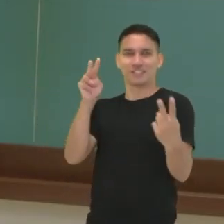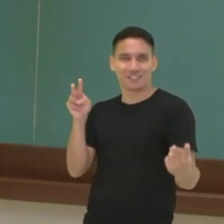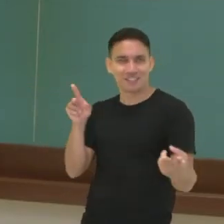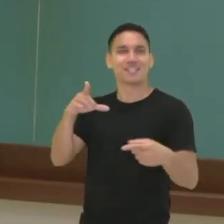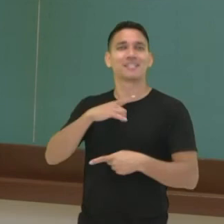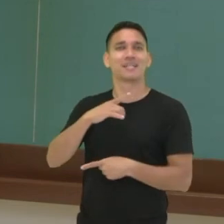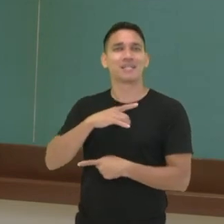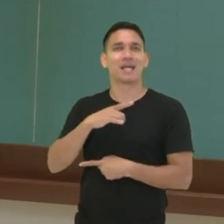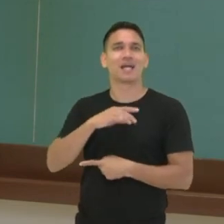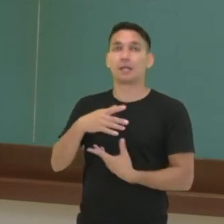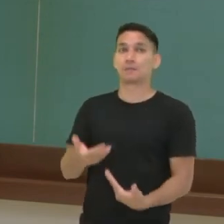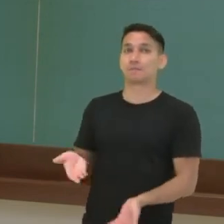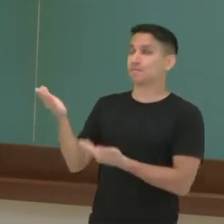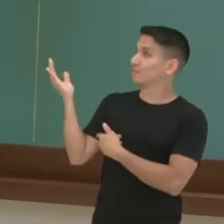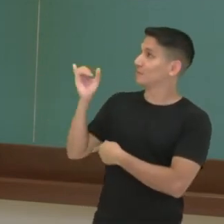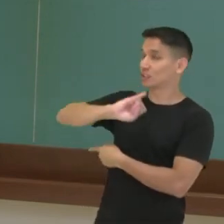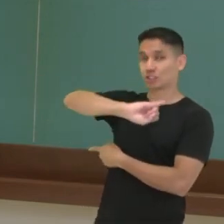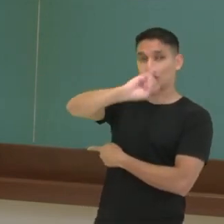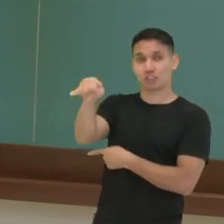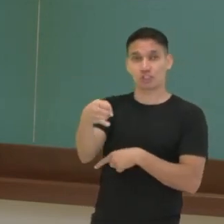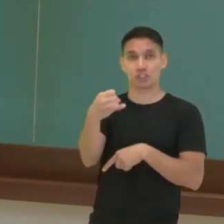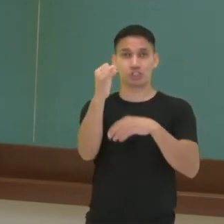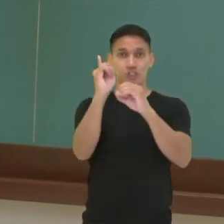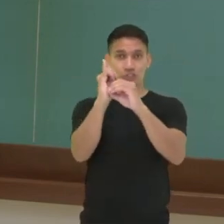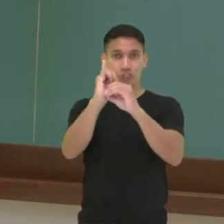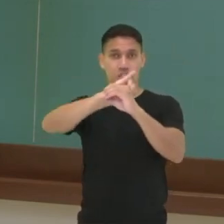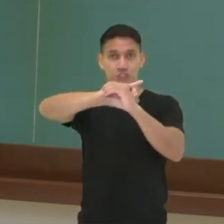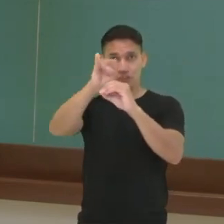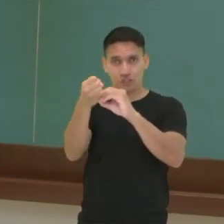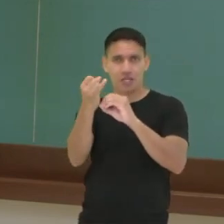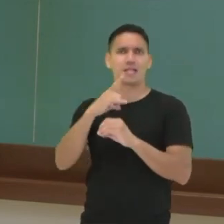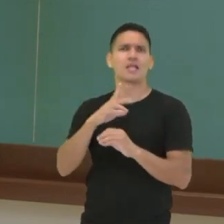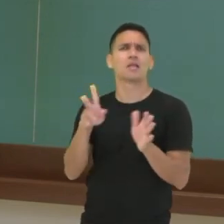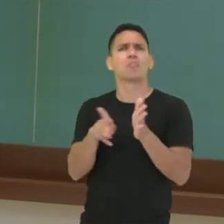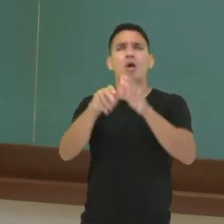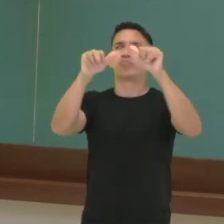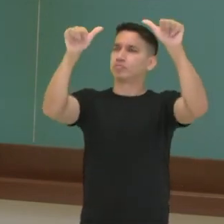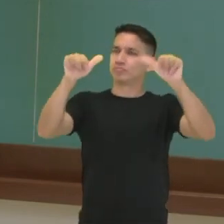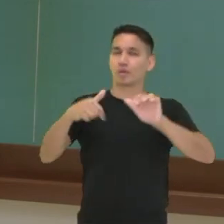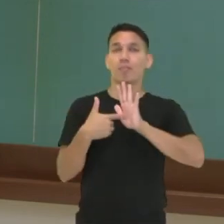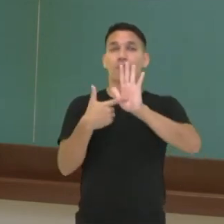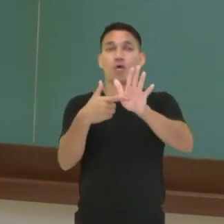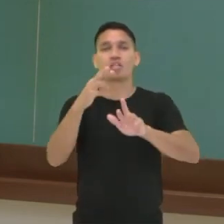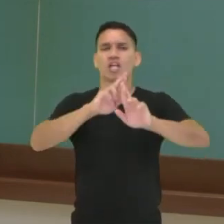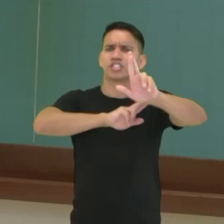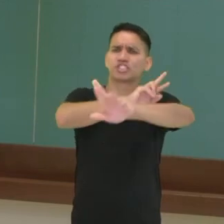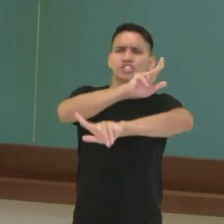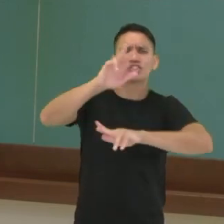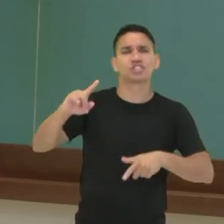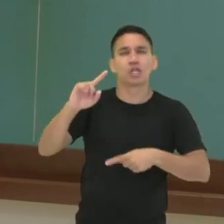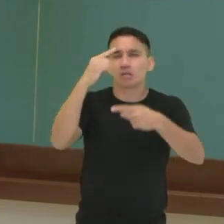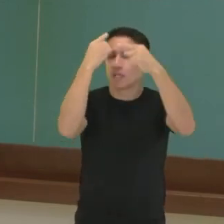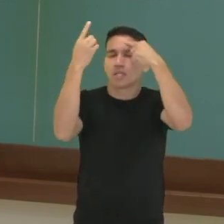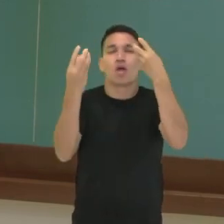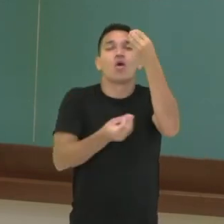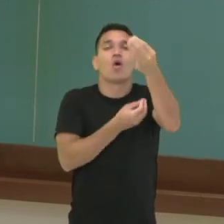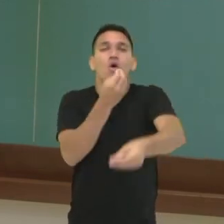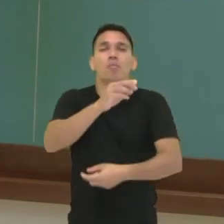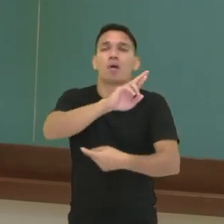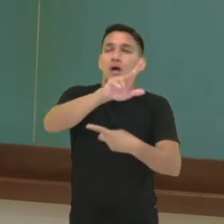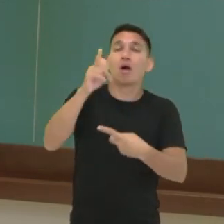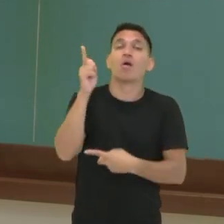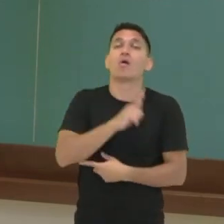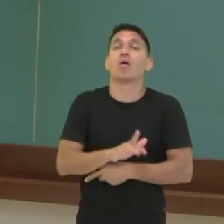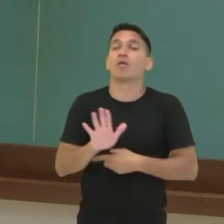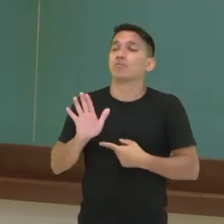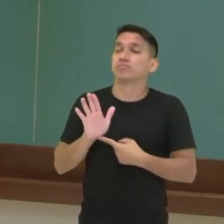por exemplo, ou fazer um quadro aí legal, né, com cartaz na sua turma, expondo as diferenças, as ideias de como vocês podem